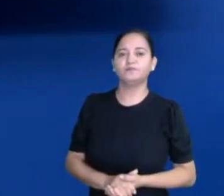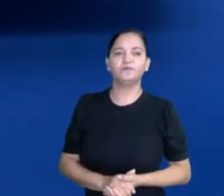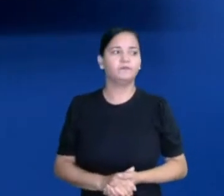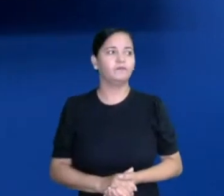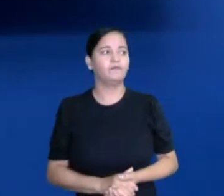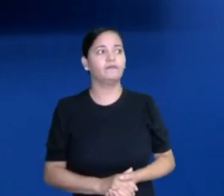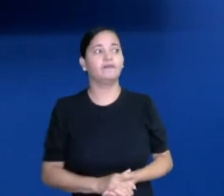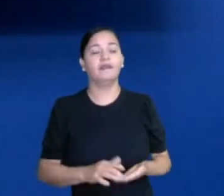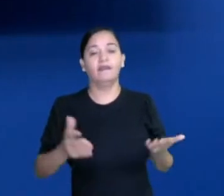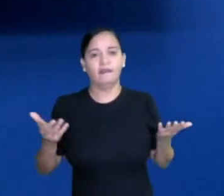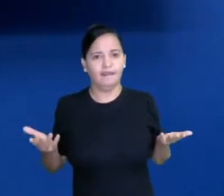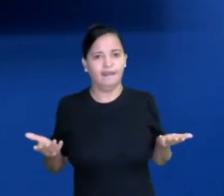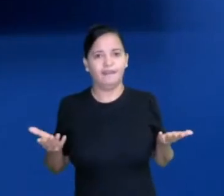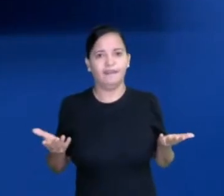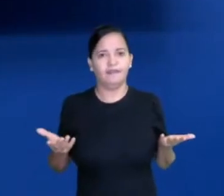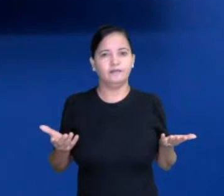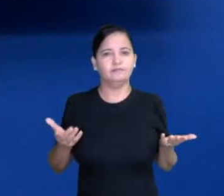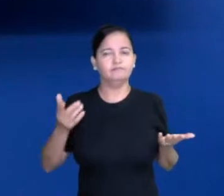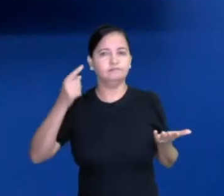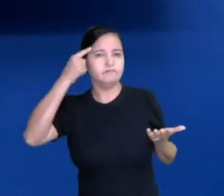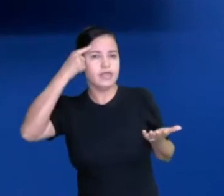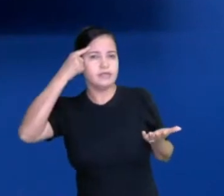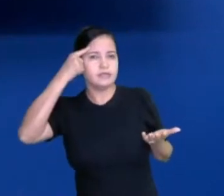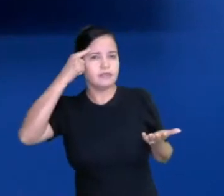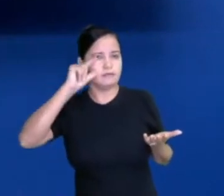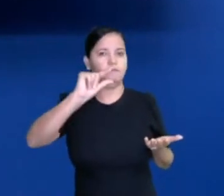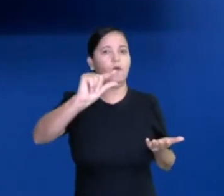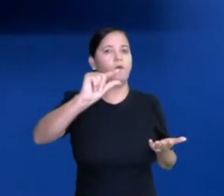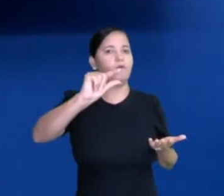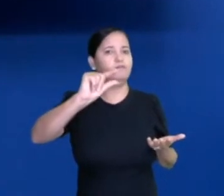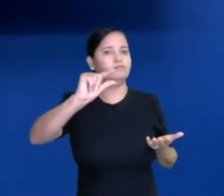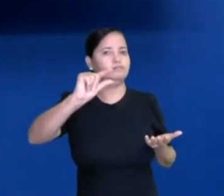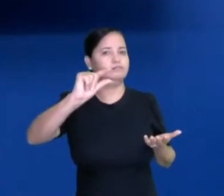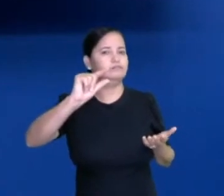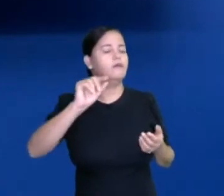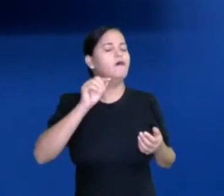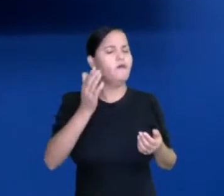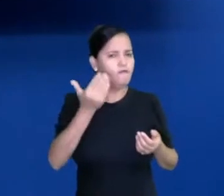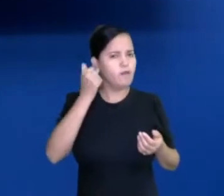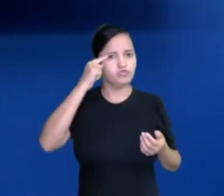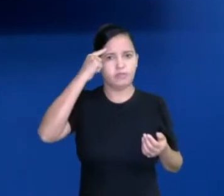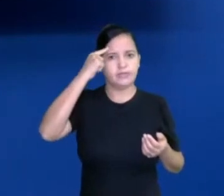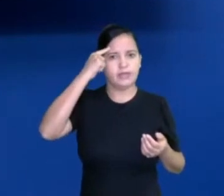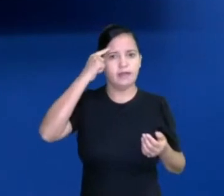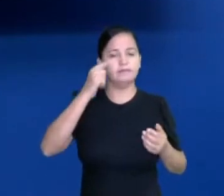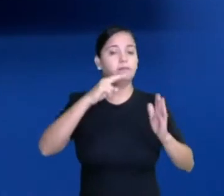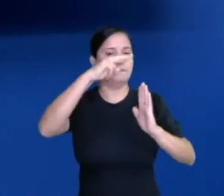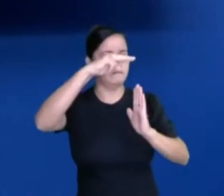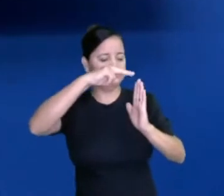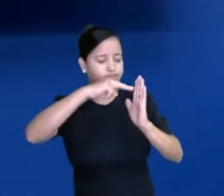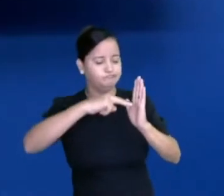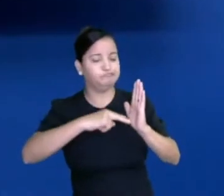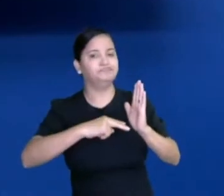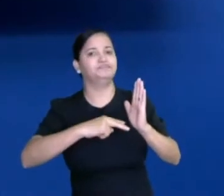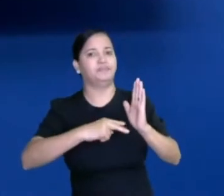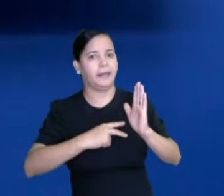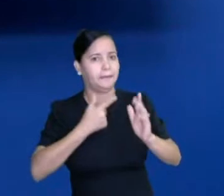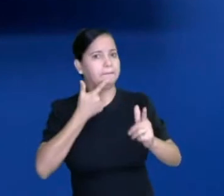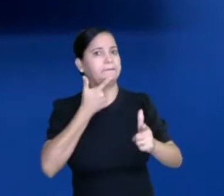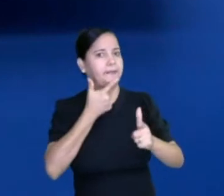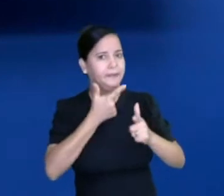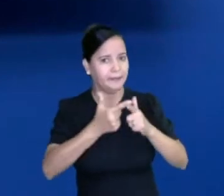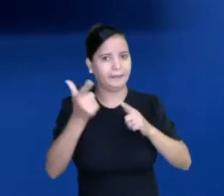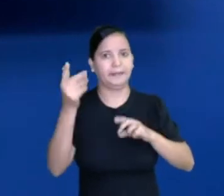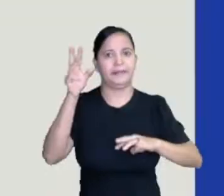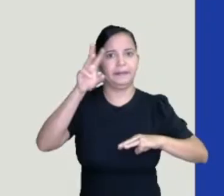de começar fazendo com que a gente pense um pouco mais. Vamos pensar, vamos ler aqui o probleminha e a gente começar